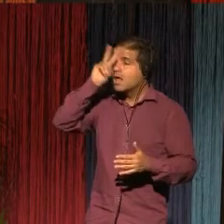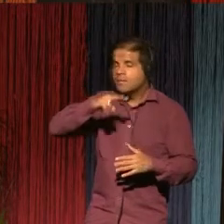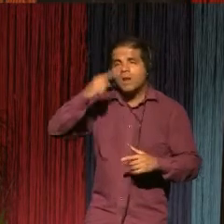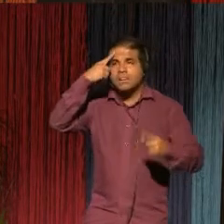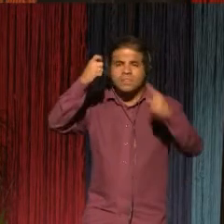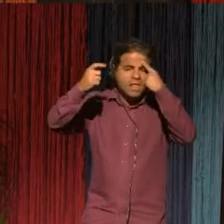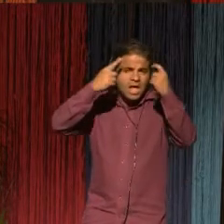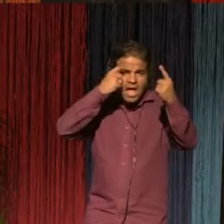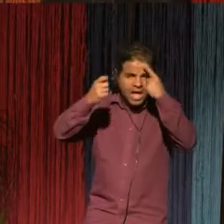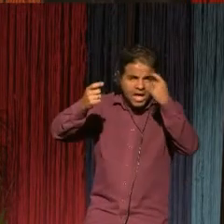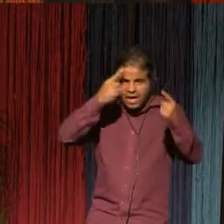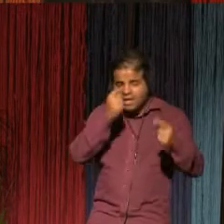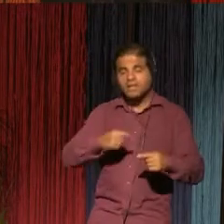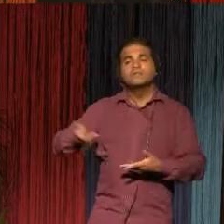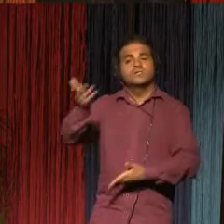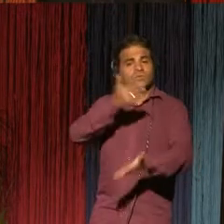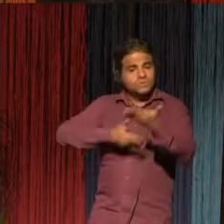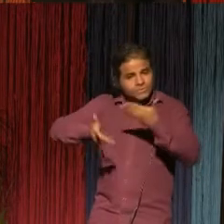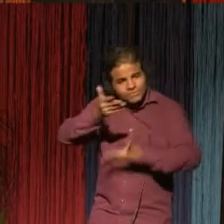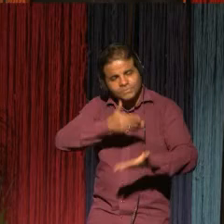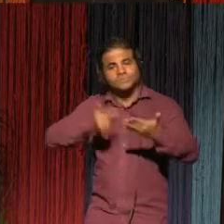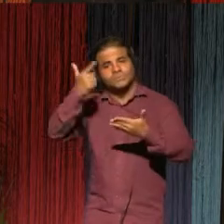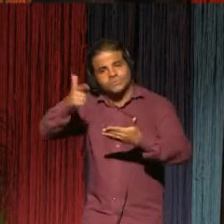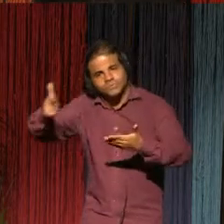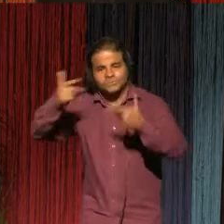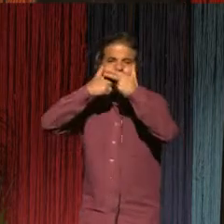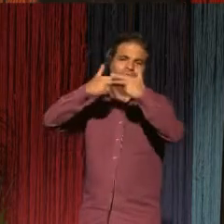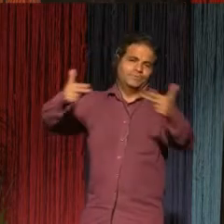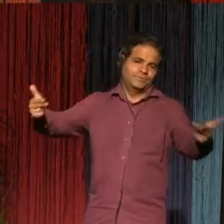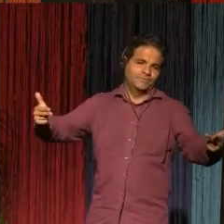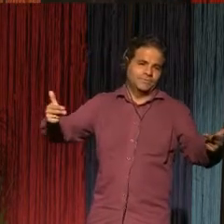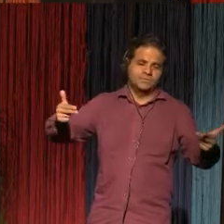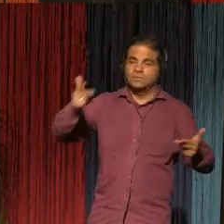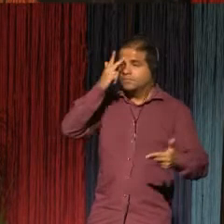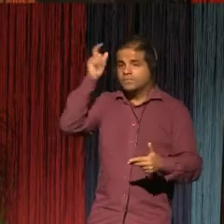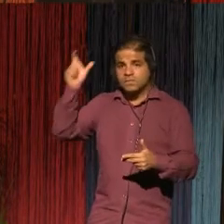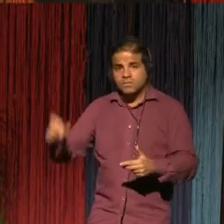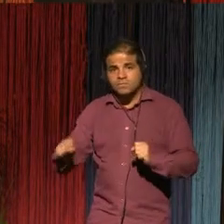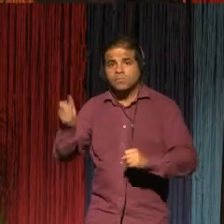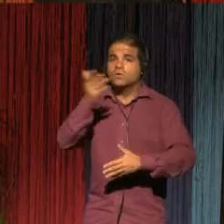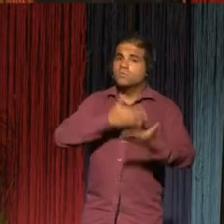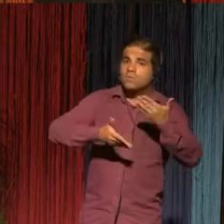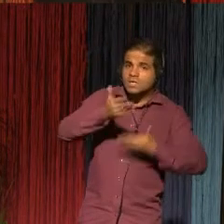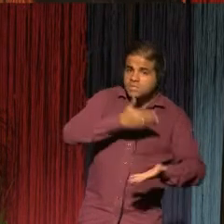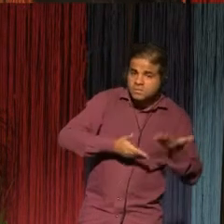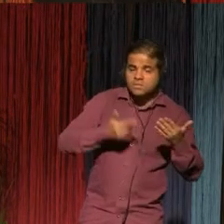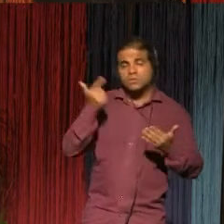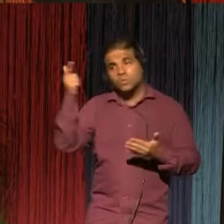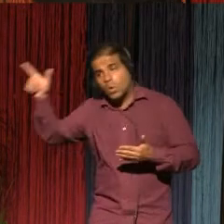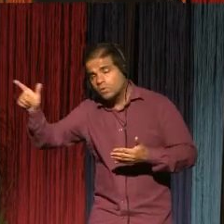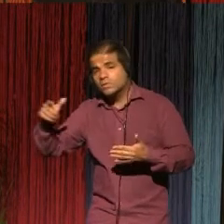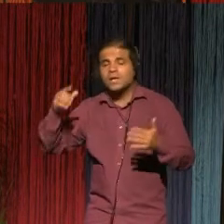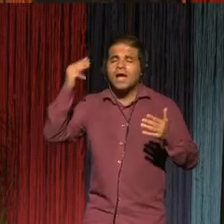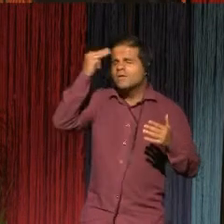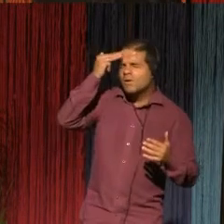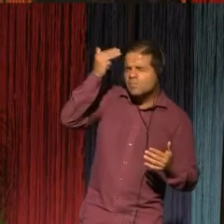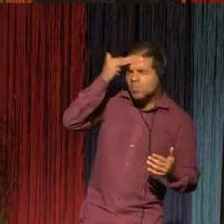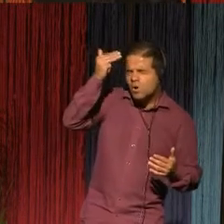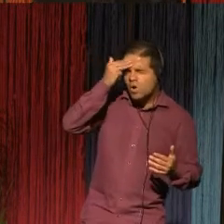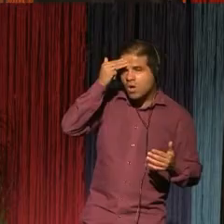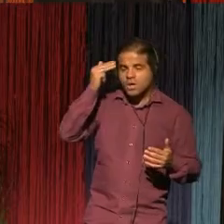de ideias e de fatos e correlacionar com outras coisas. Alguém pode correlacionar de uma maneira ou de outra. A